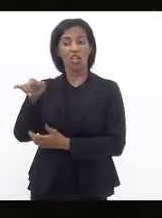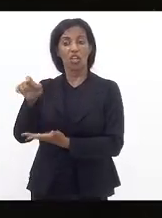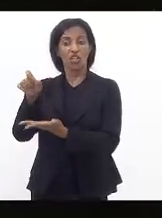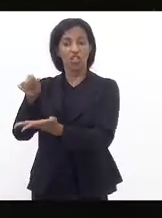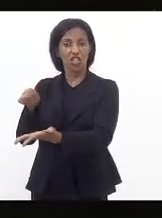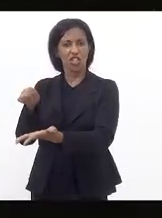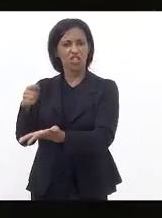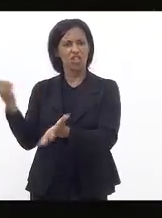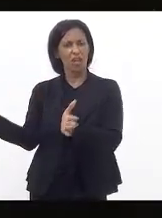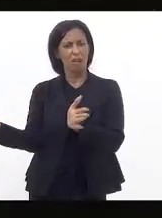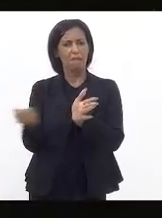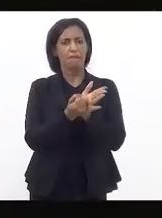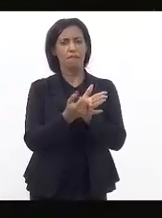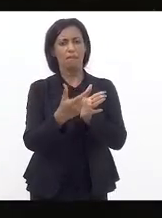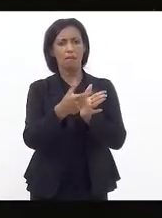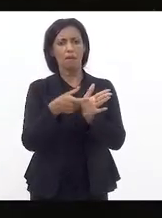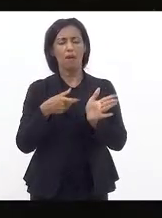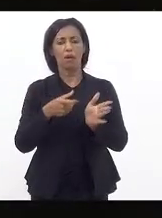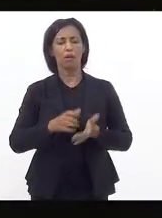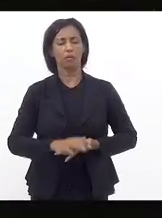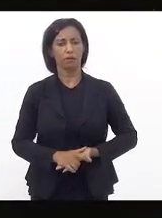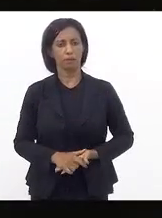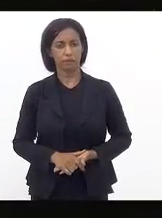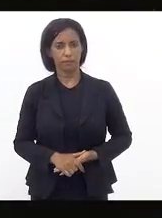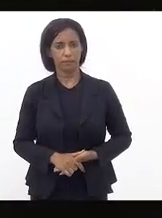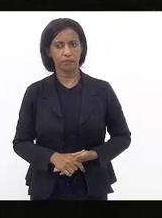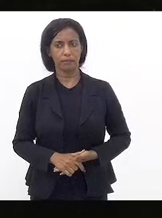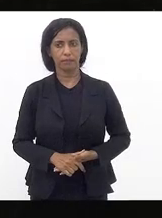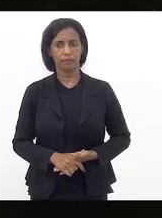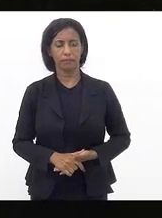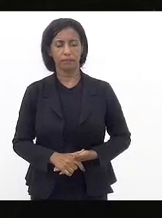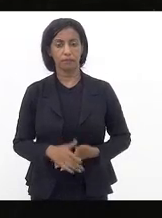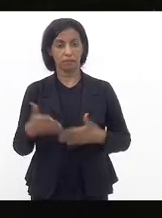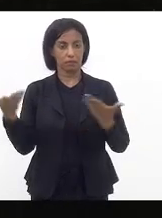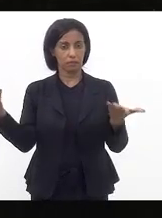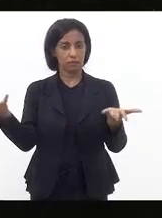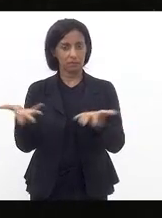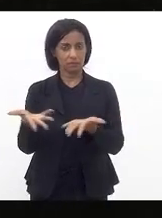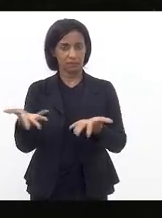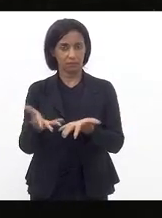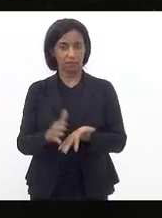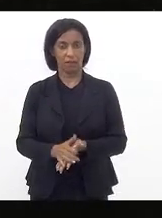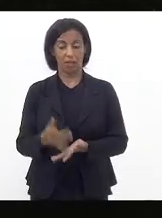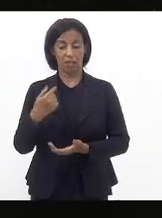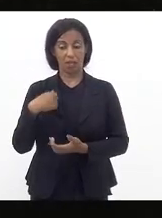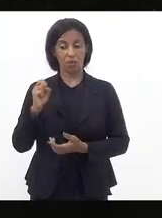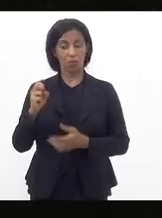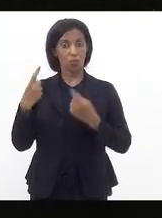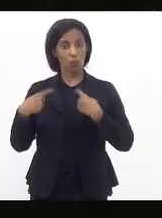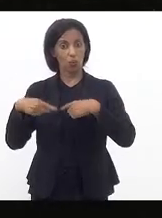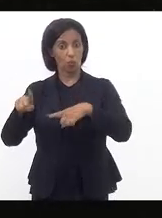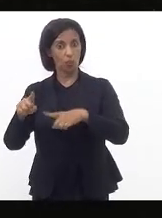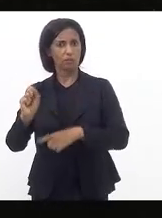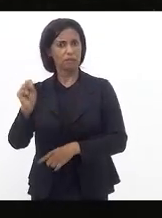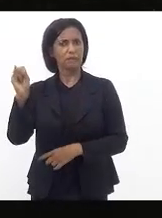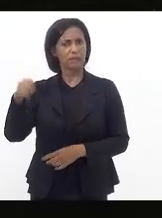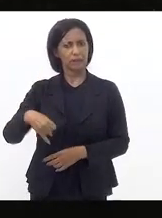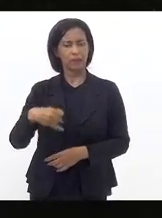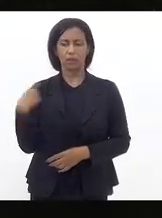querem nos rotular Deputado Paulo Melo agora eu sou contra assim